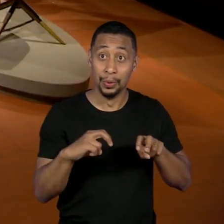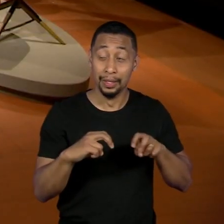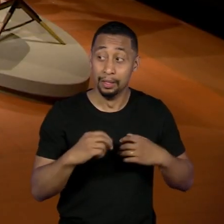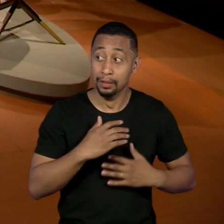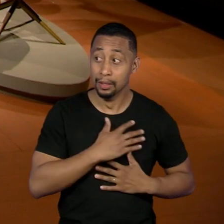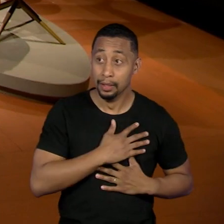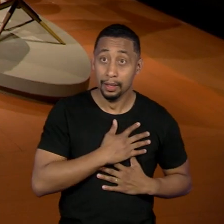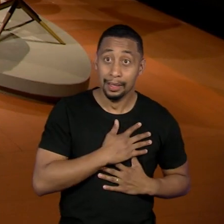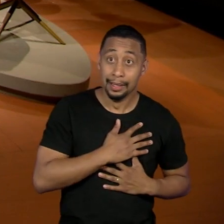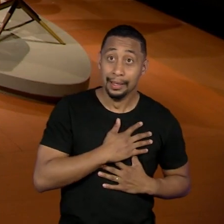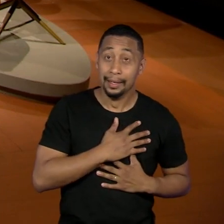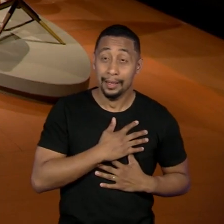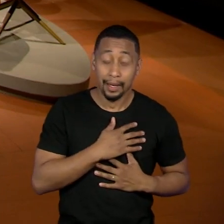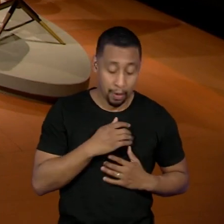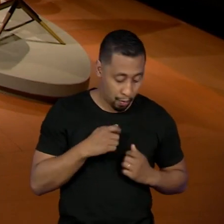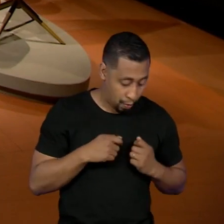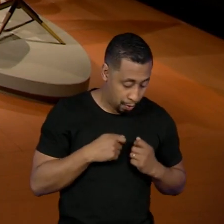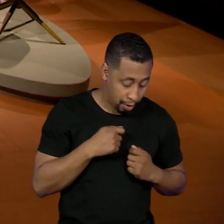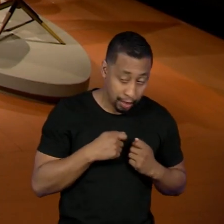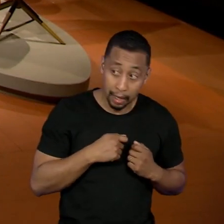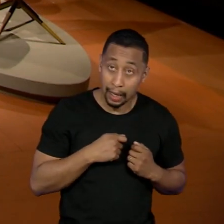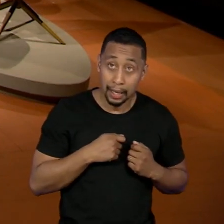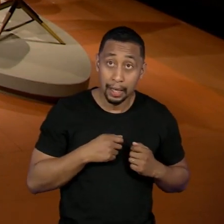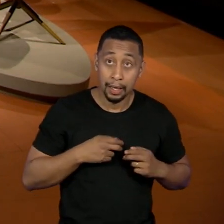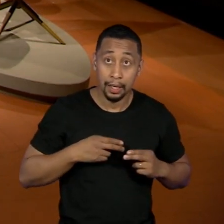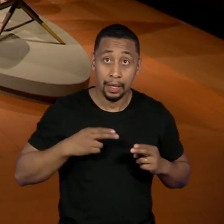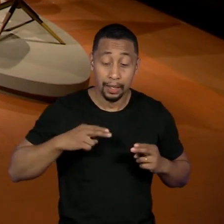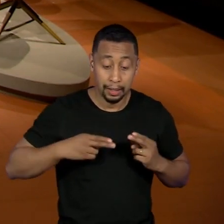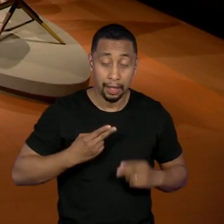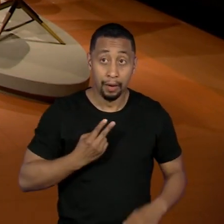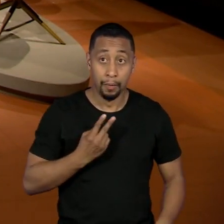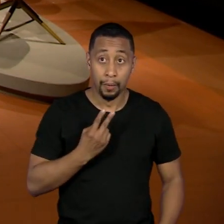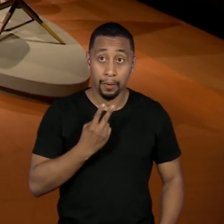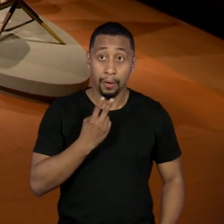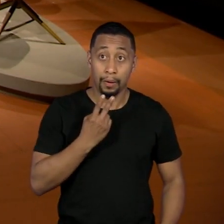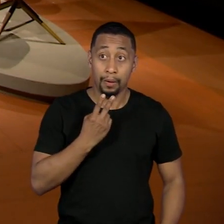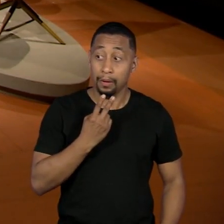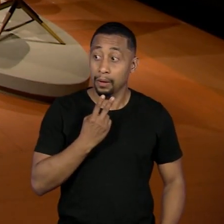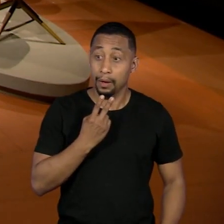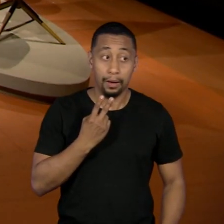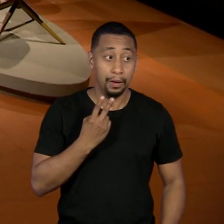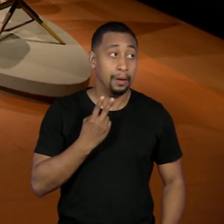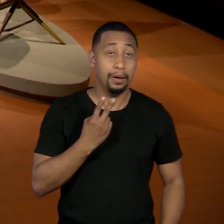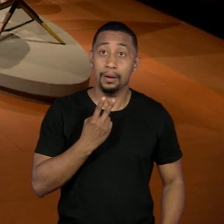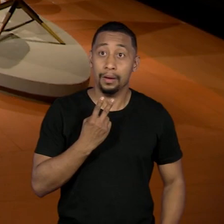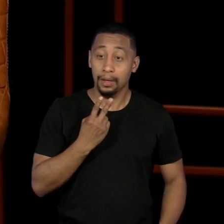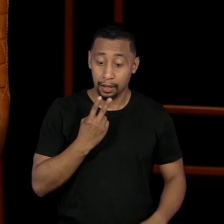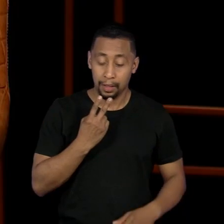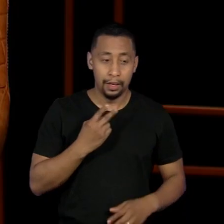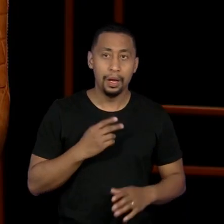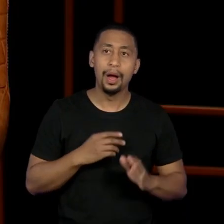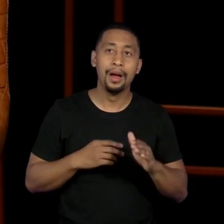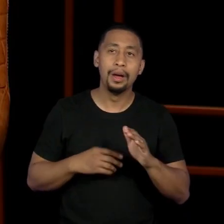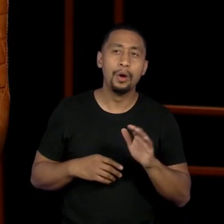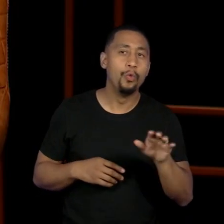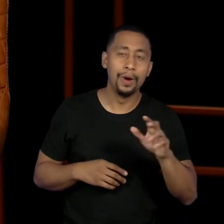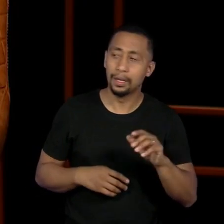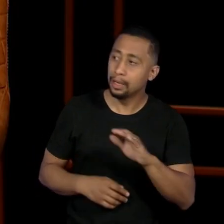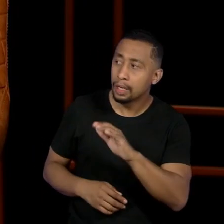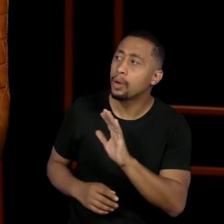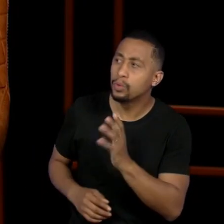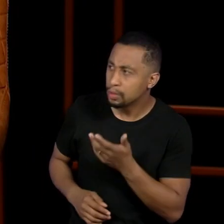eu comia e fazia assim, o garfo ficava assim. E o Wagner dizia assim, você não acha que você está dando muita bandeira,